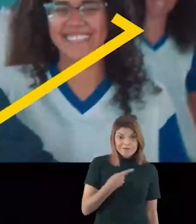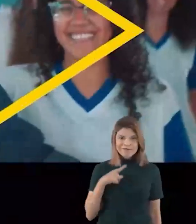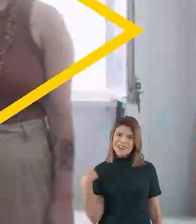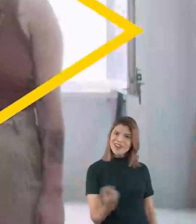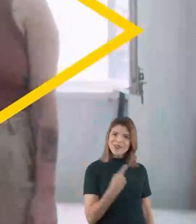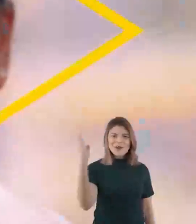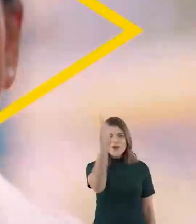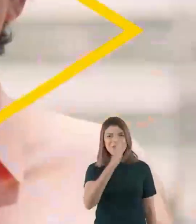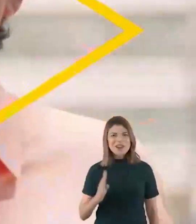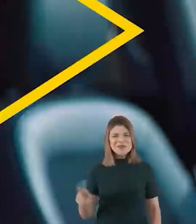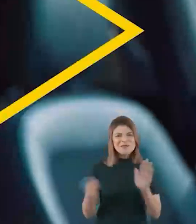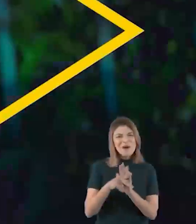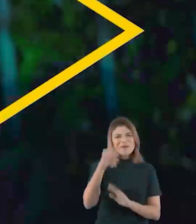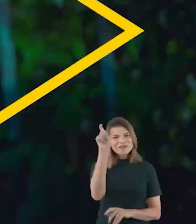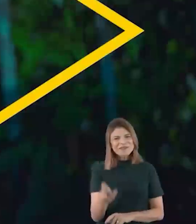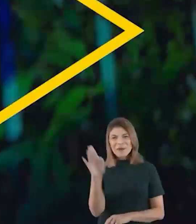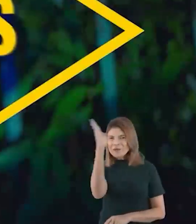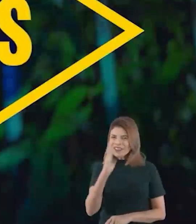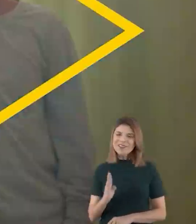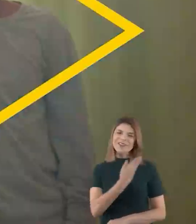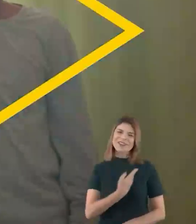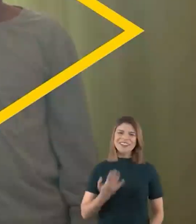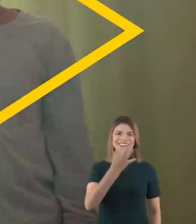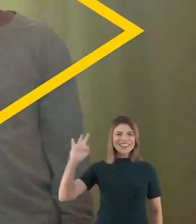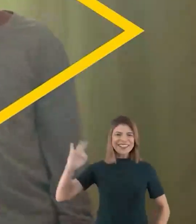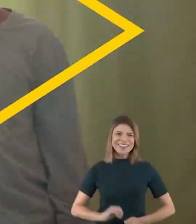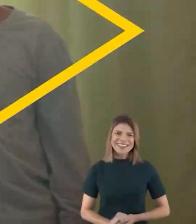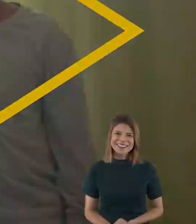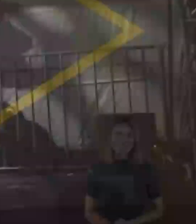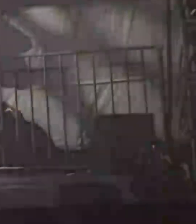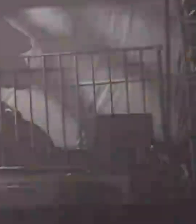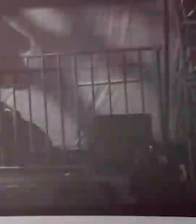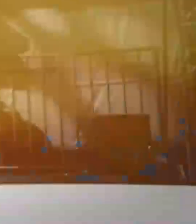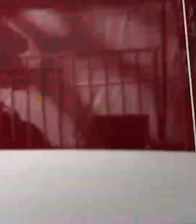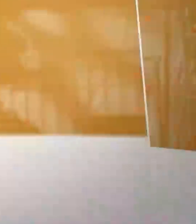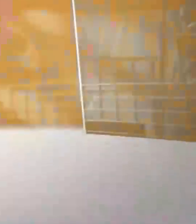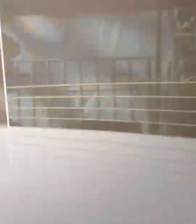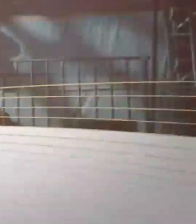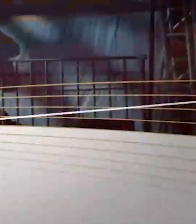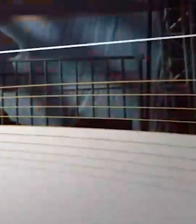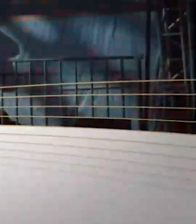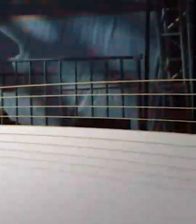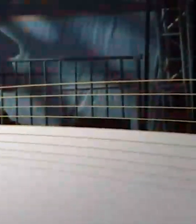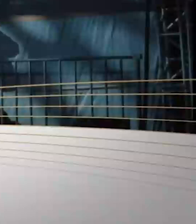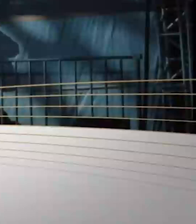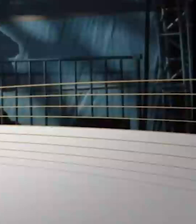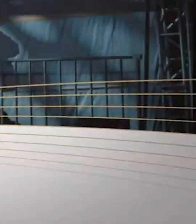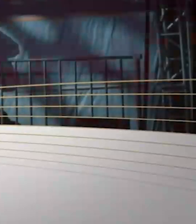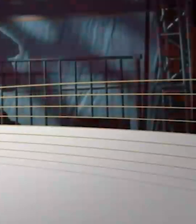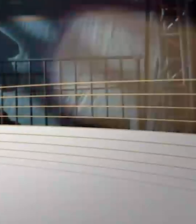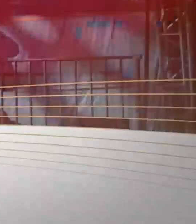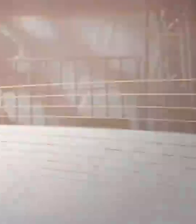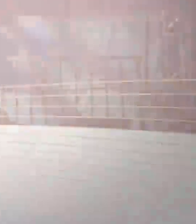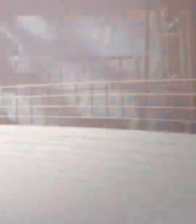Brasil é seu, é meu. Em seguida, inicia-se o vídeo institucional da Kim Rose, patrocinadora do evento. No início, lê-se: